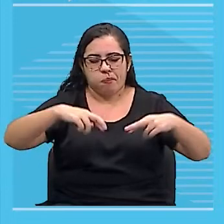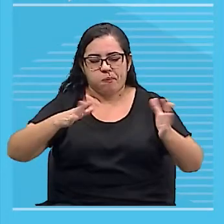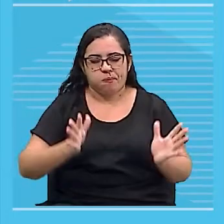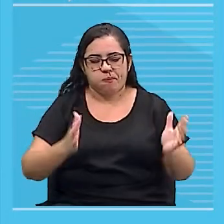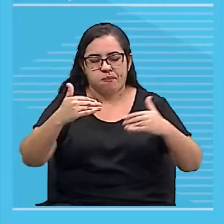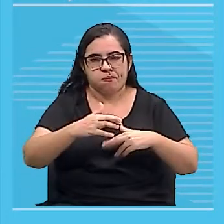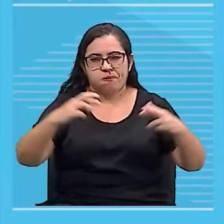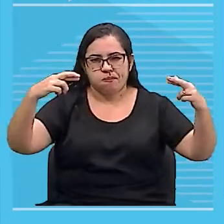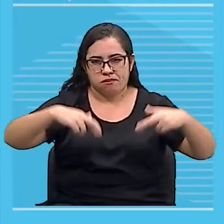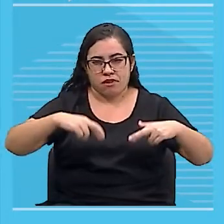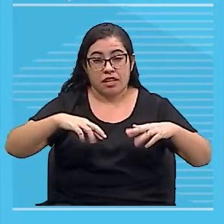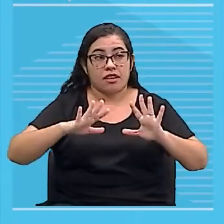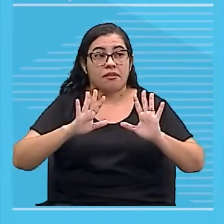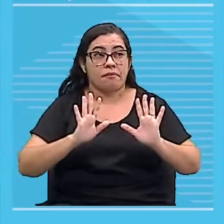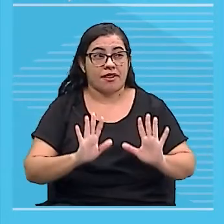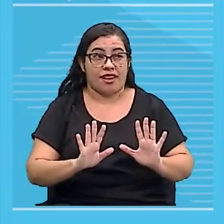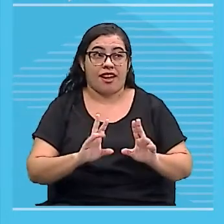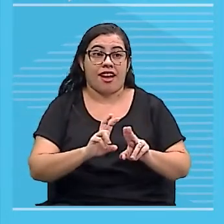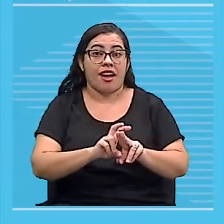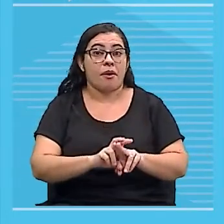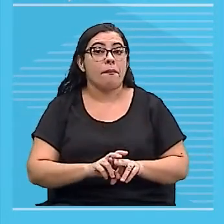certo? Porém,